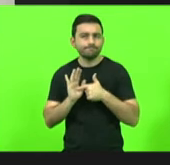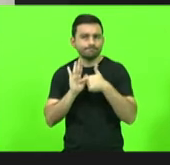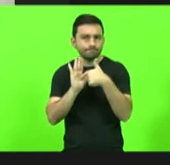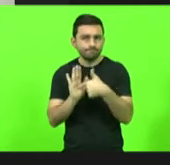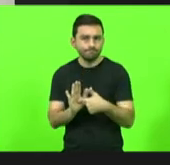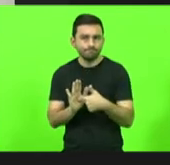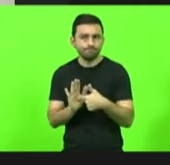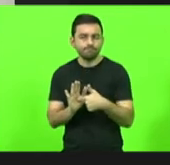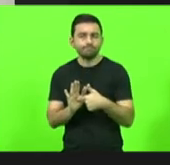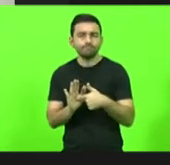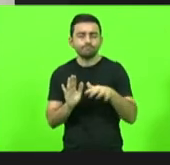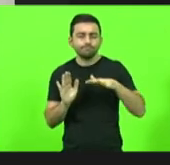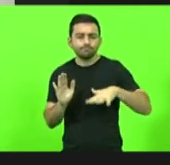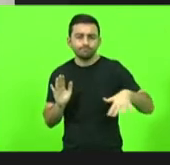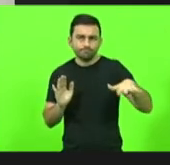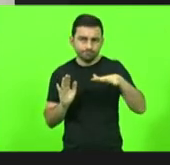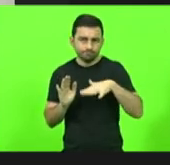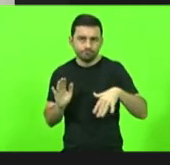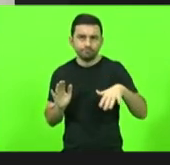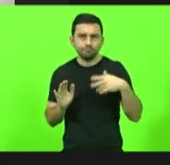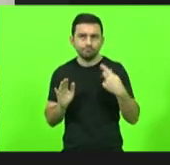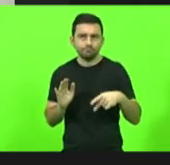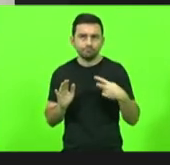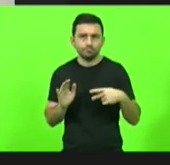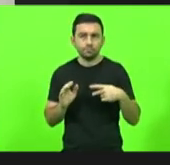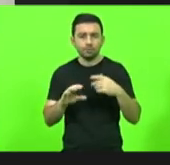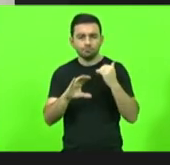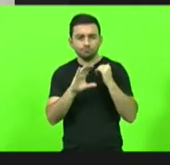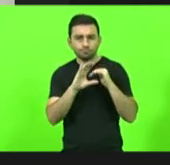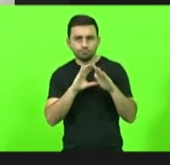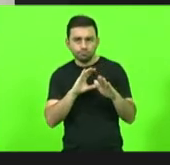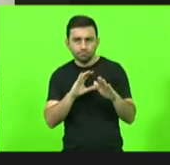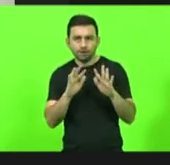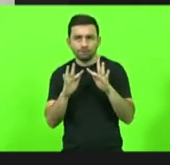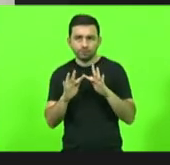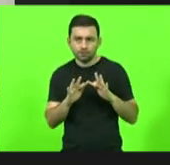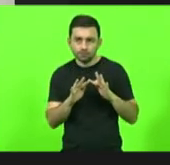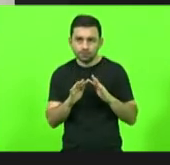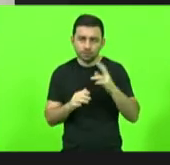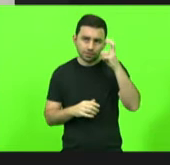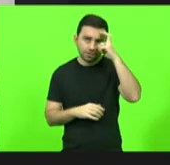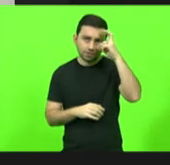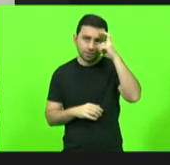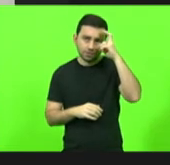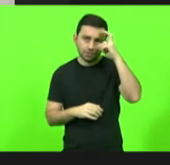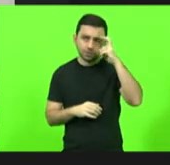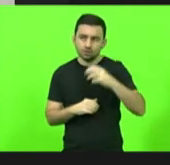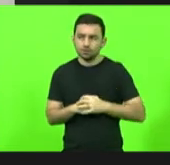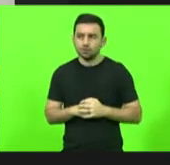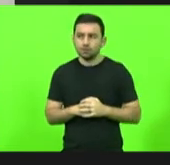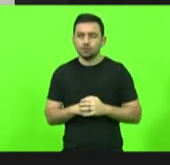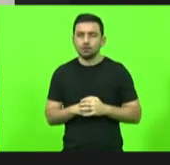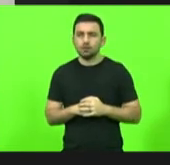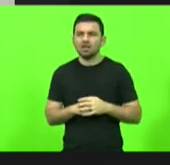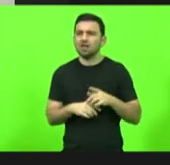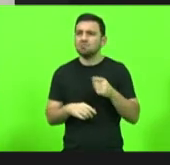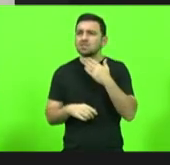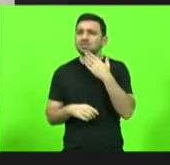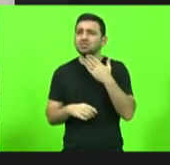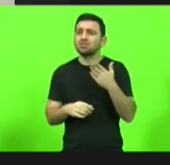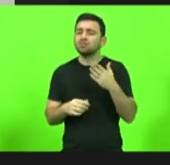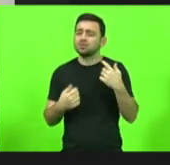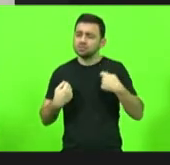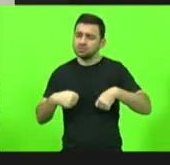desta casa encaminhada à Fundação Catarinense de Cultura pedindo que sejam